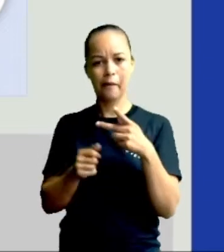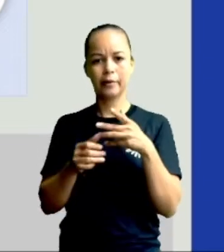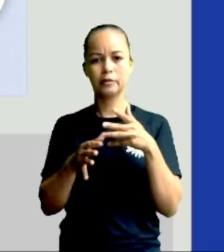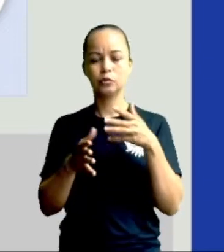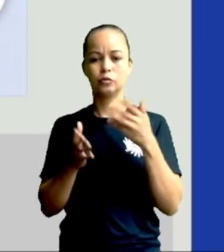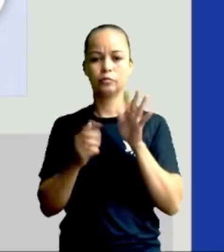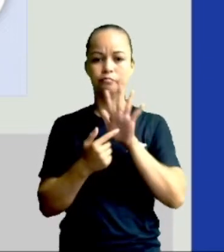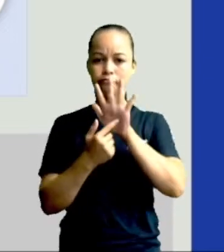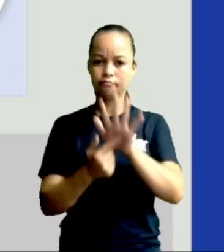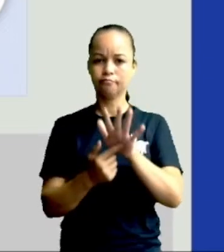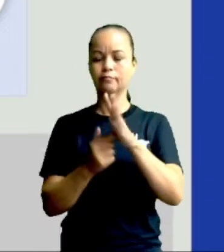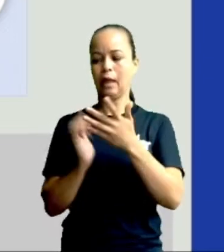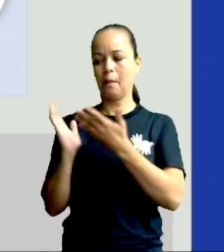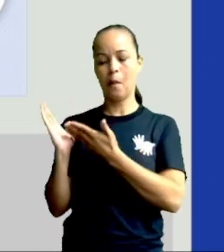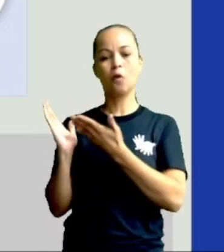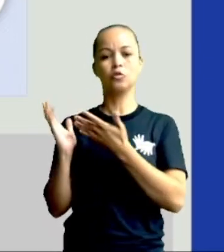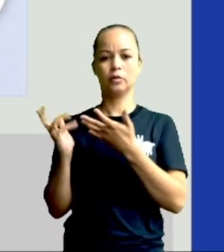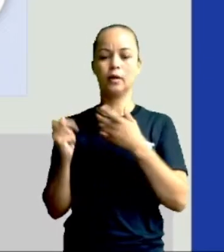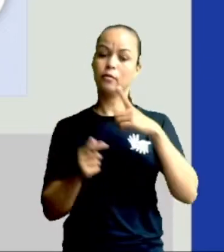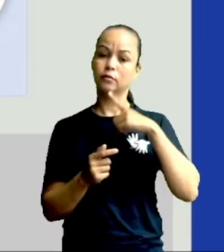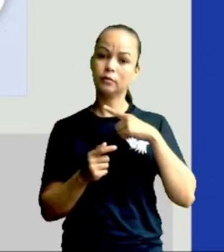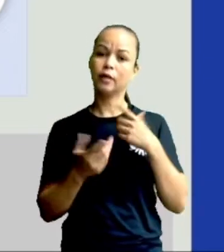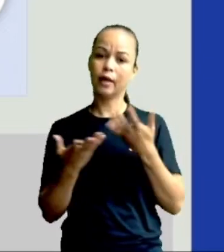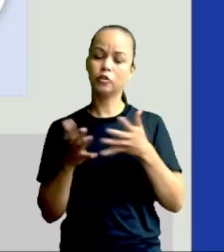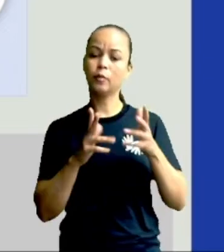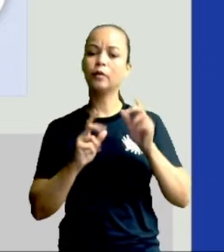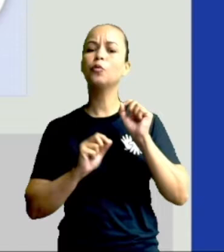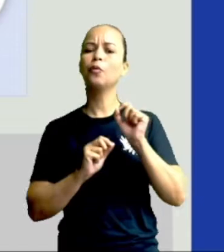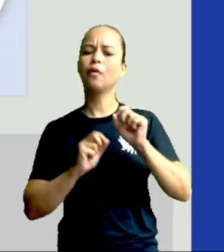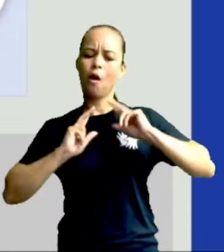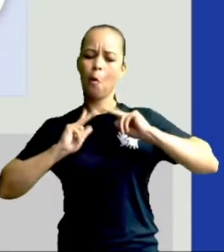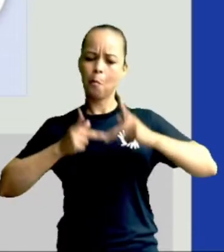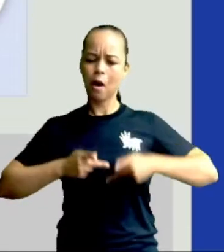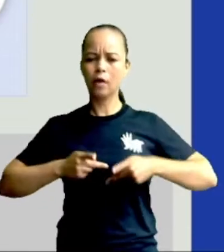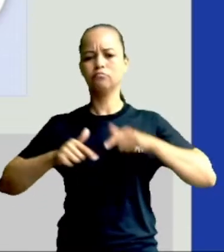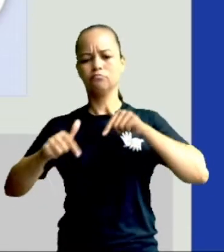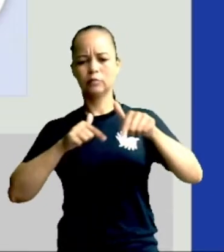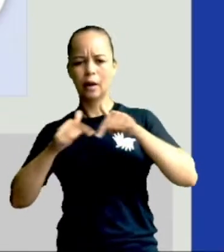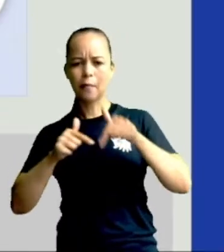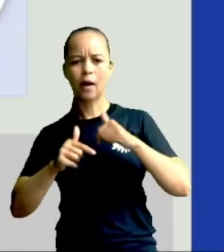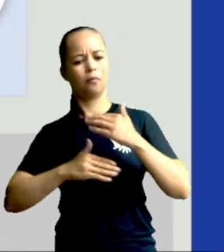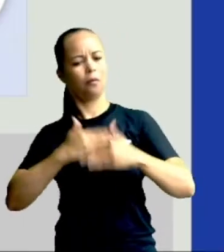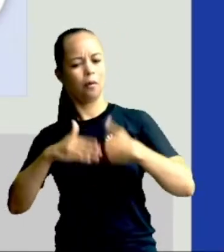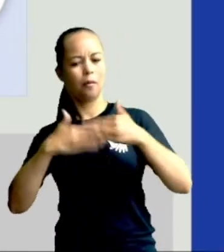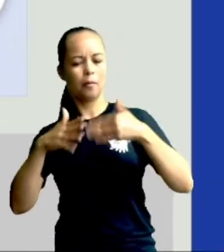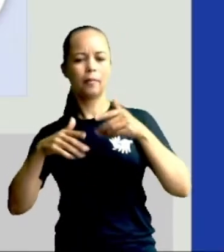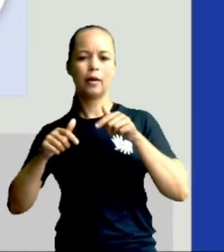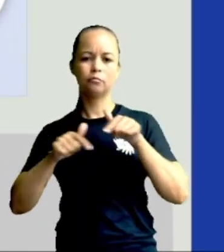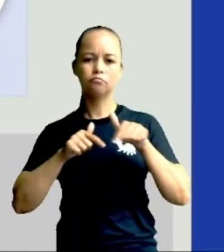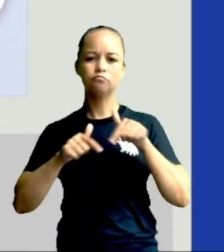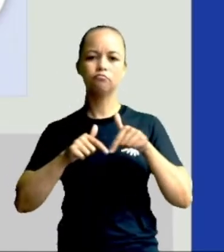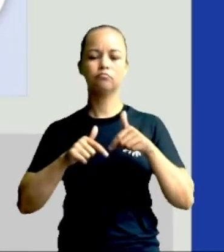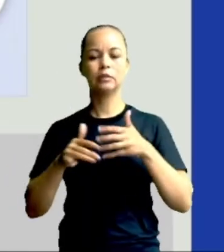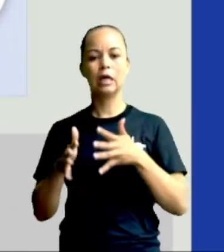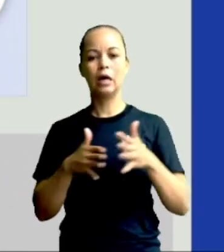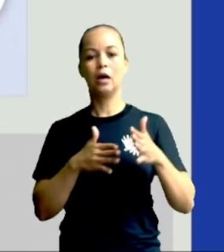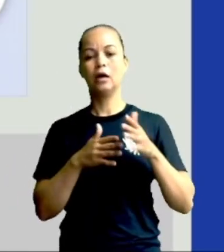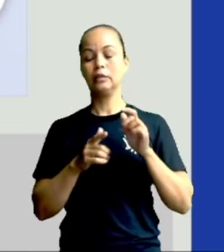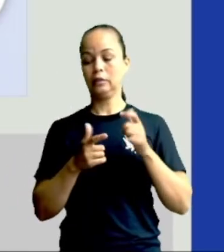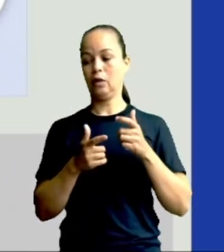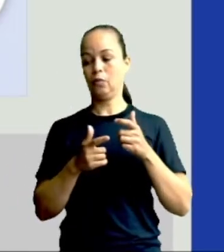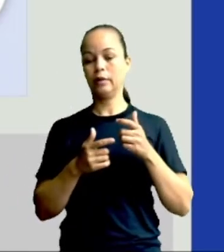esses artifícios, eles têm aspecto humano, porque foi produzido pelo homem. Por isso que a gente chama cultural